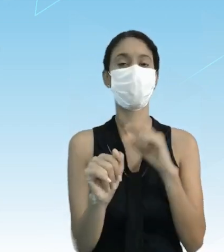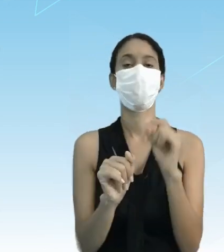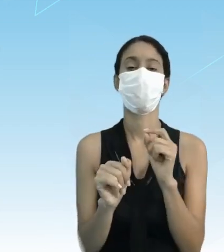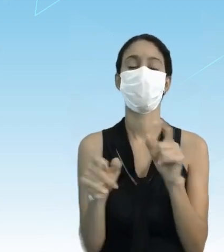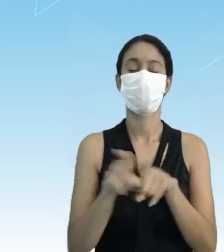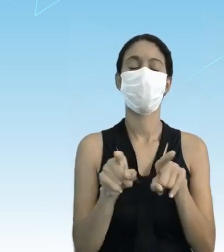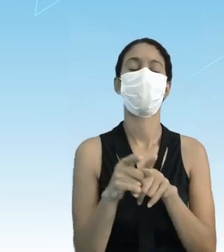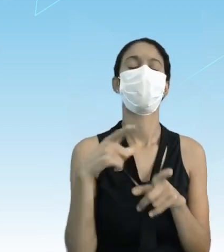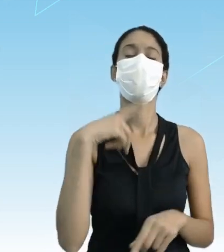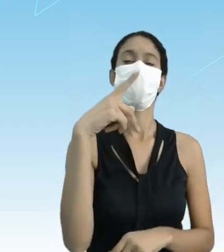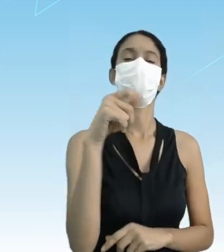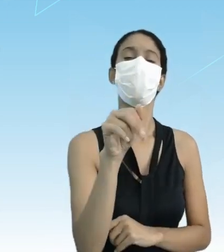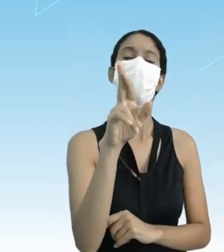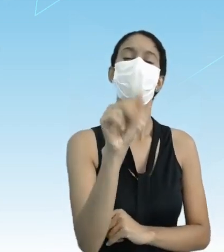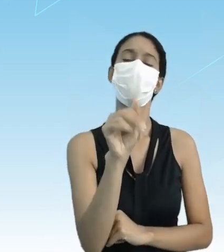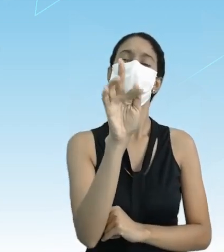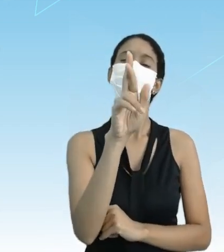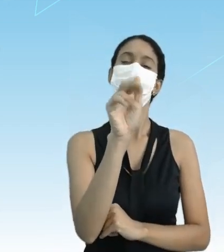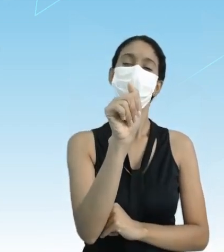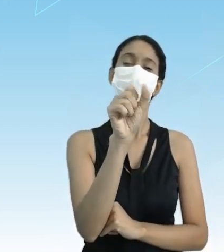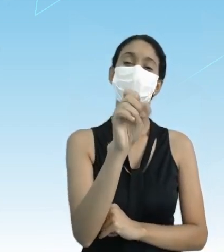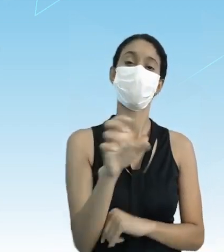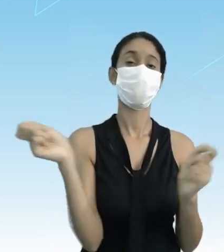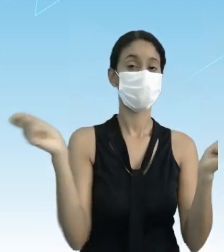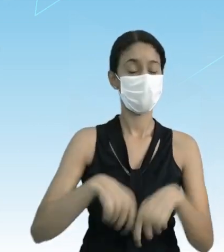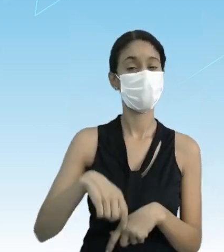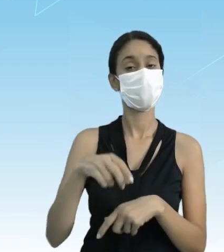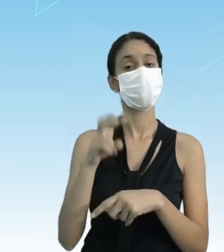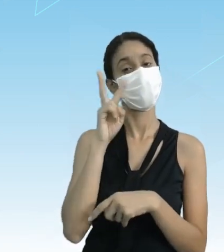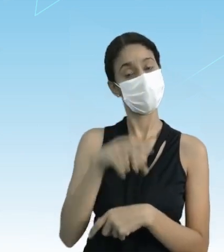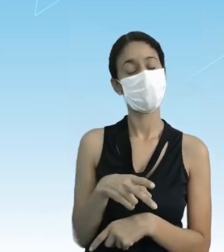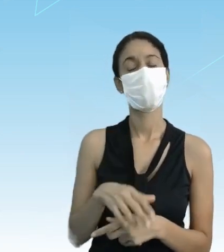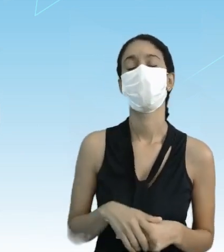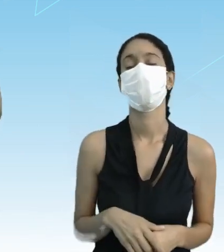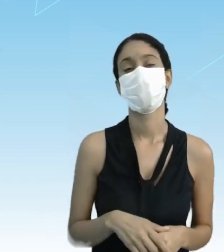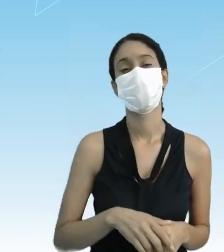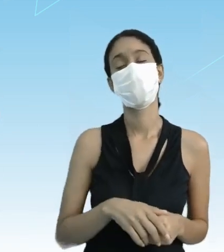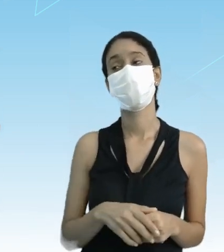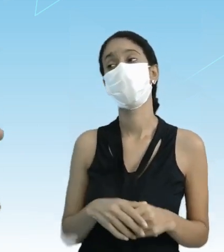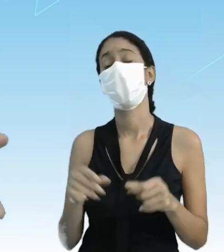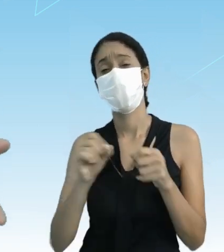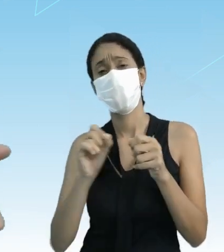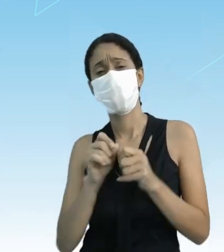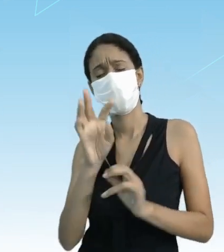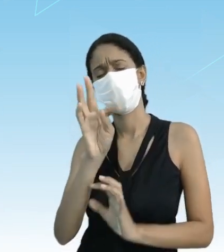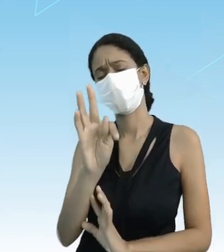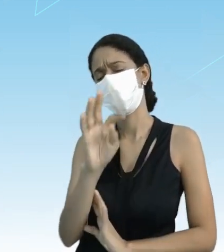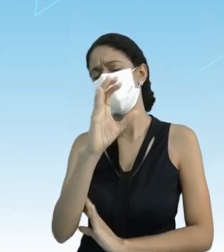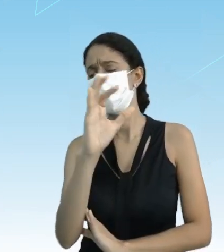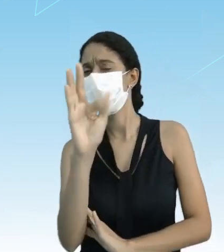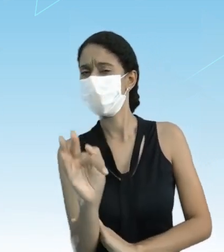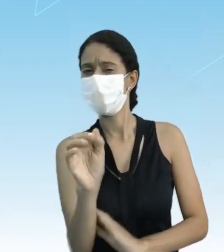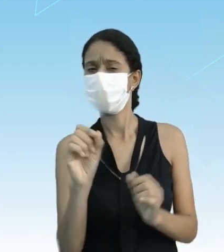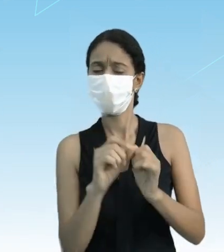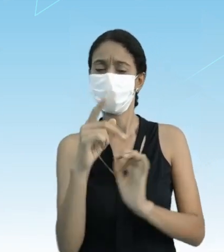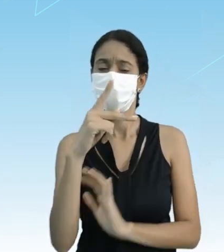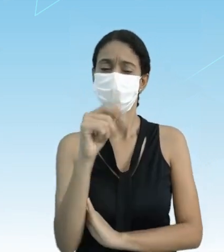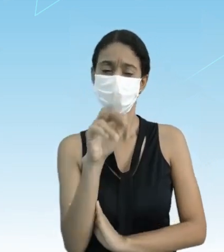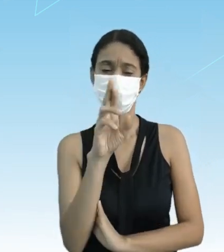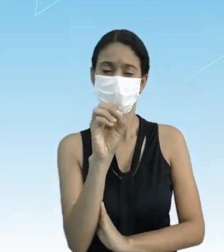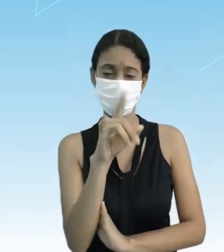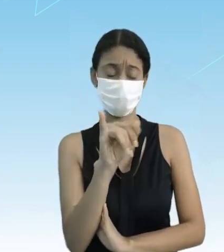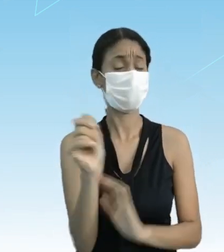ridicularizar outros textos. Há uma ruptura com as ideologias impostas e, por isso, é objeto